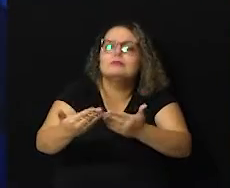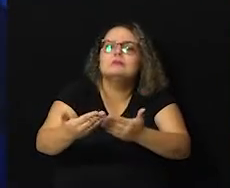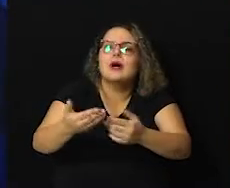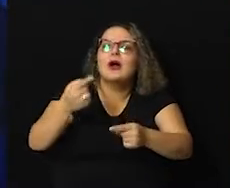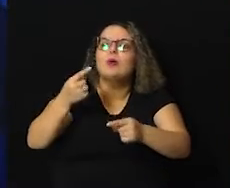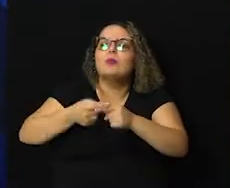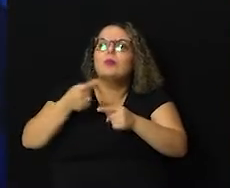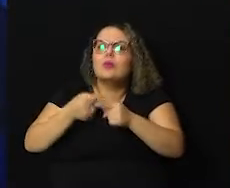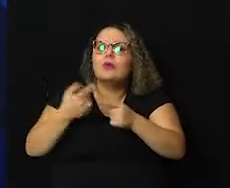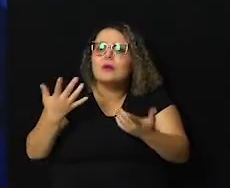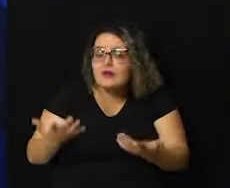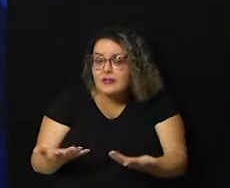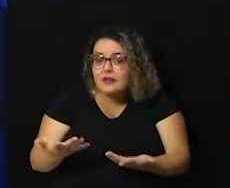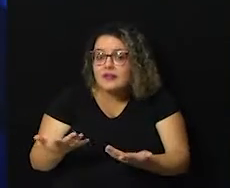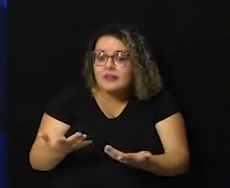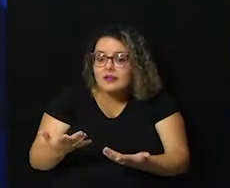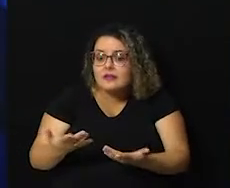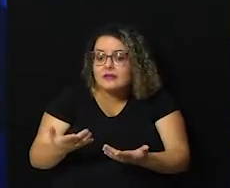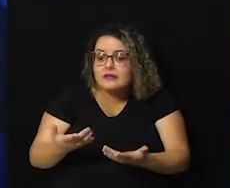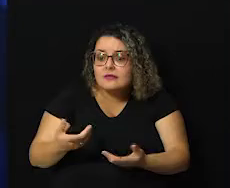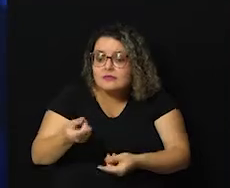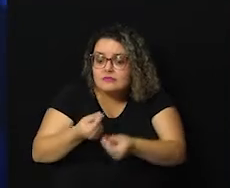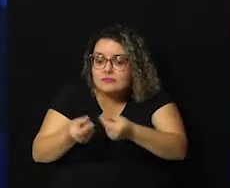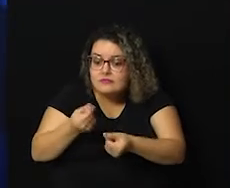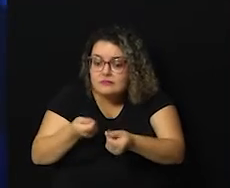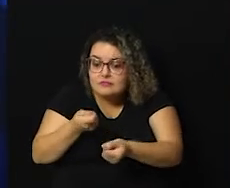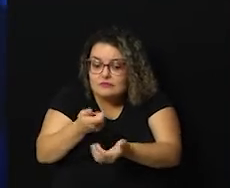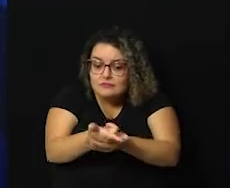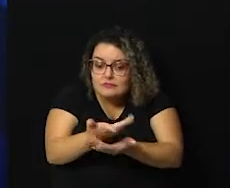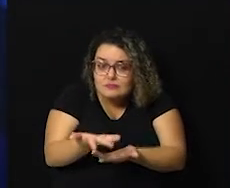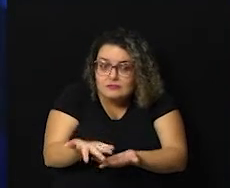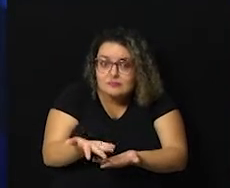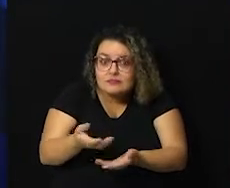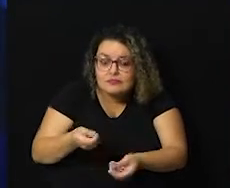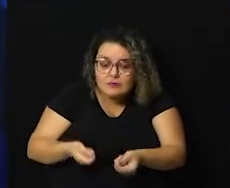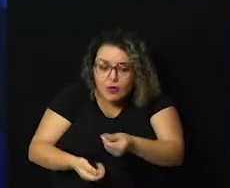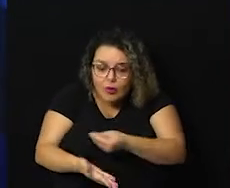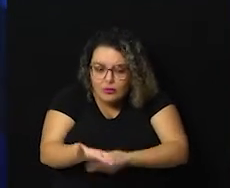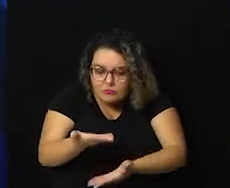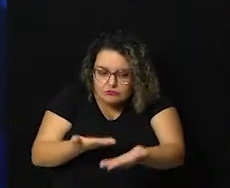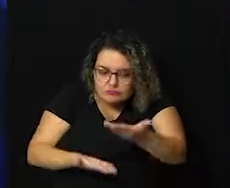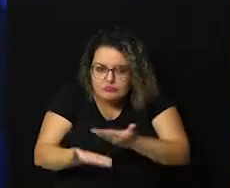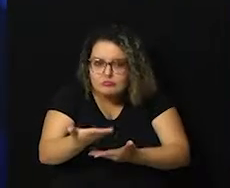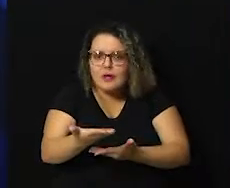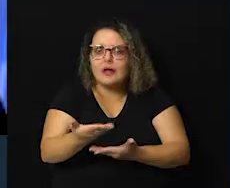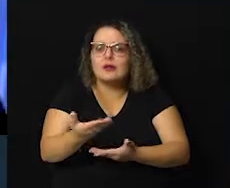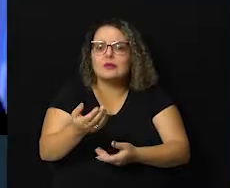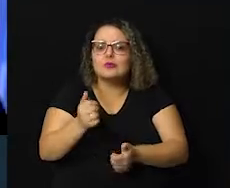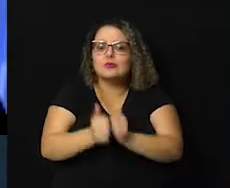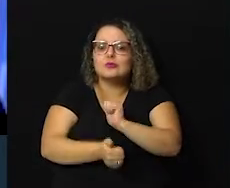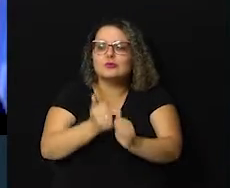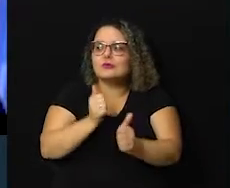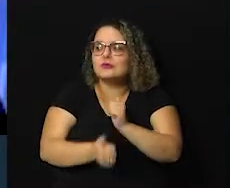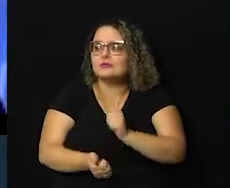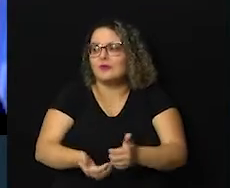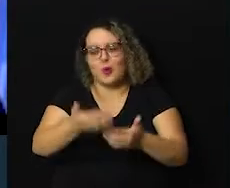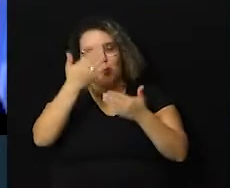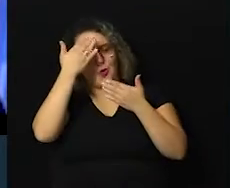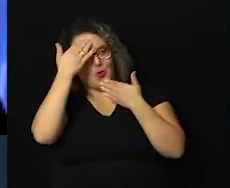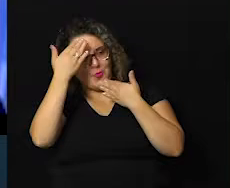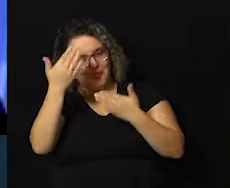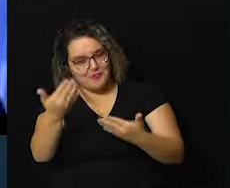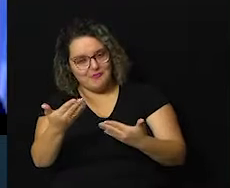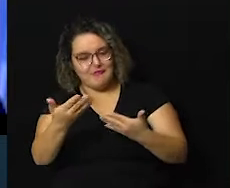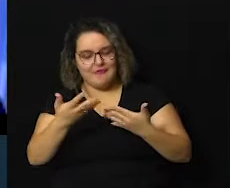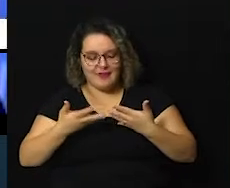e porque é investir nessa modalidade esportes conta para nós da vida muito